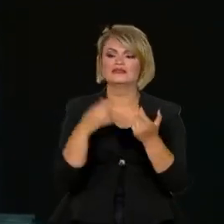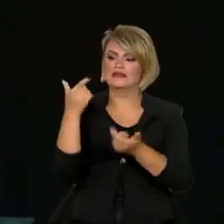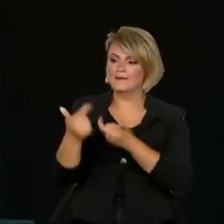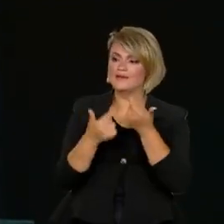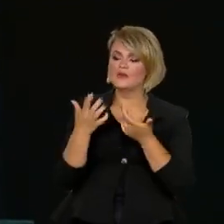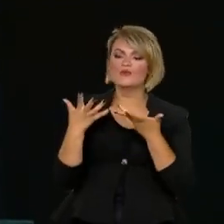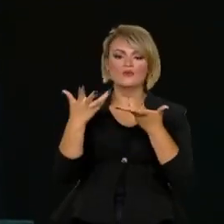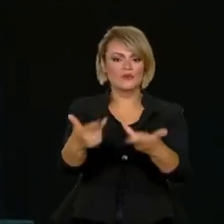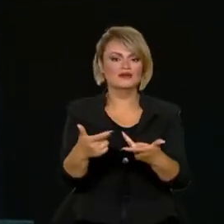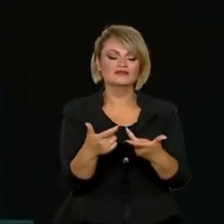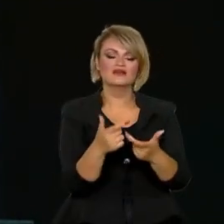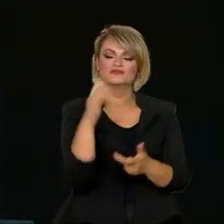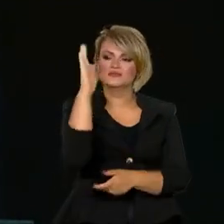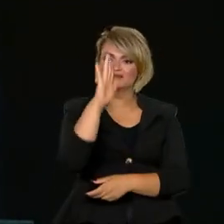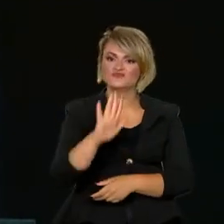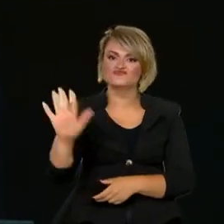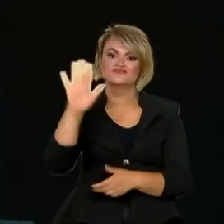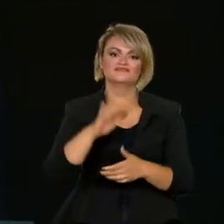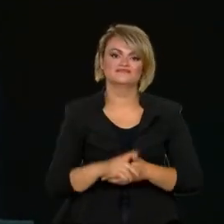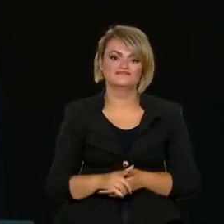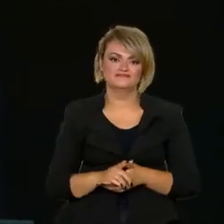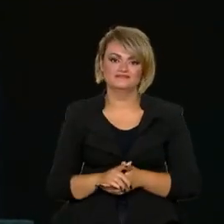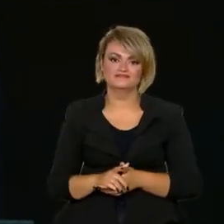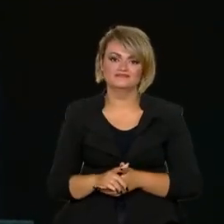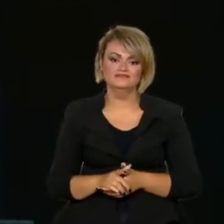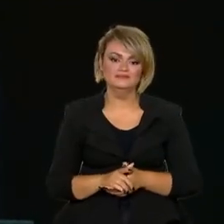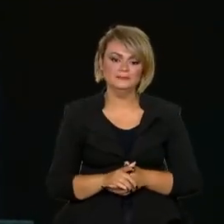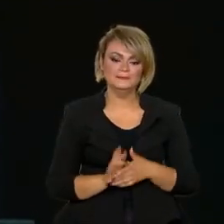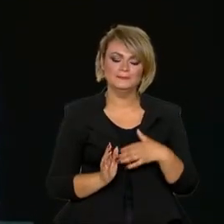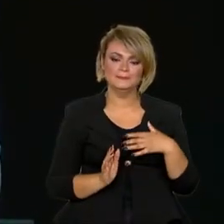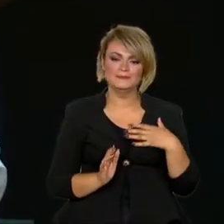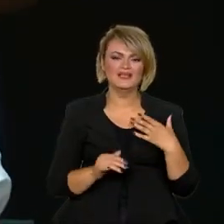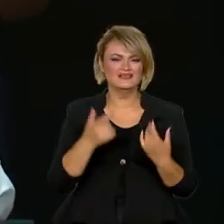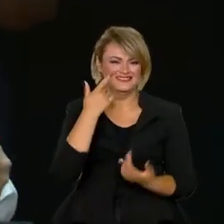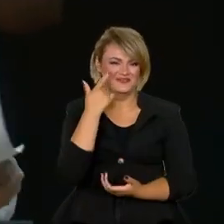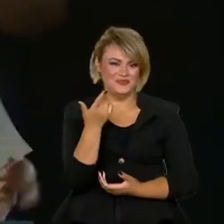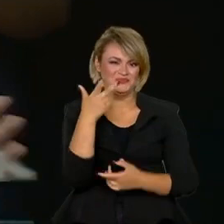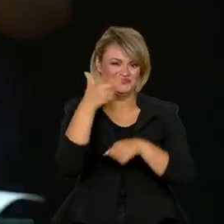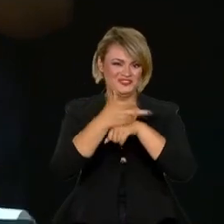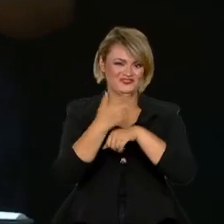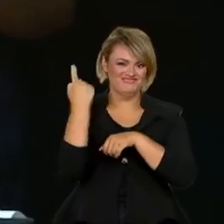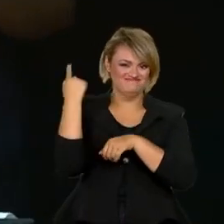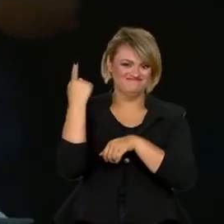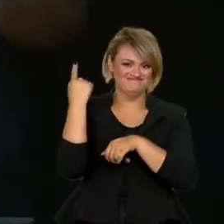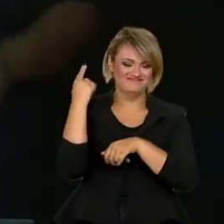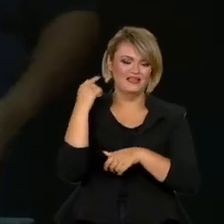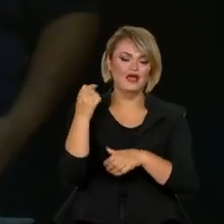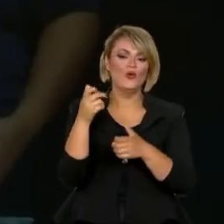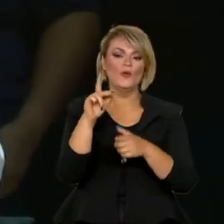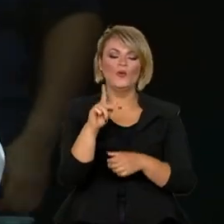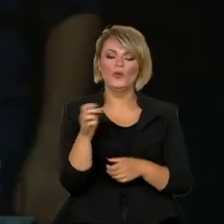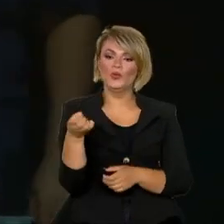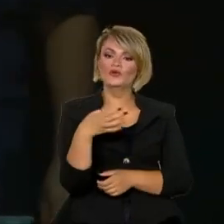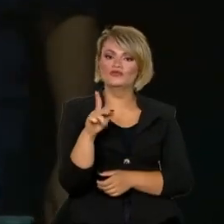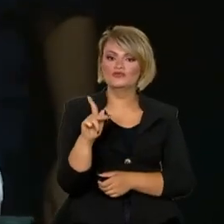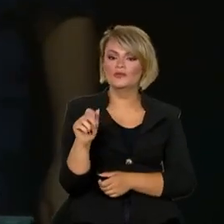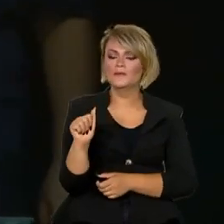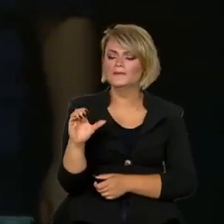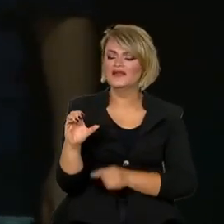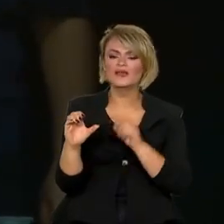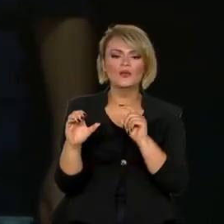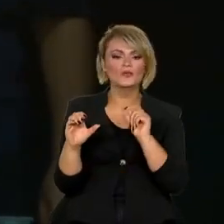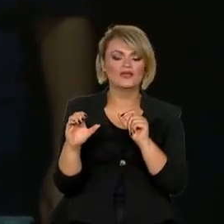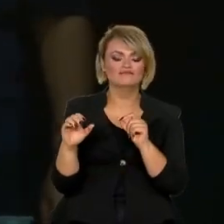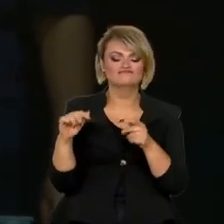de qualidade em todo o país. Como vocês viram no vídeo, o novo PAC se compõe